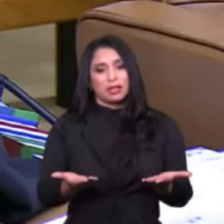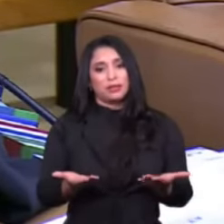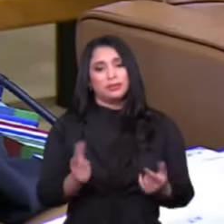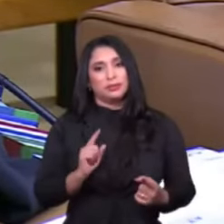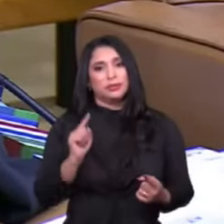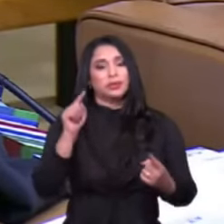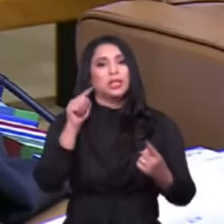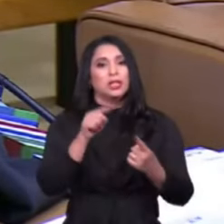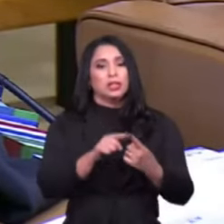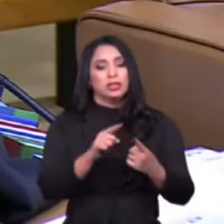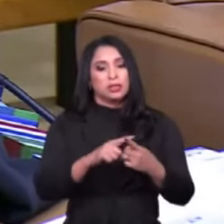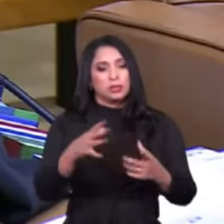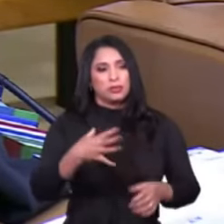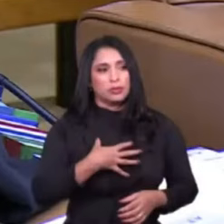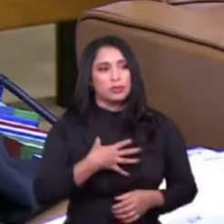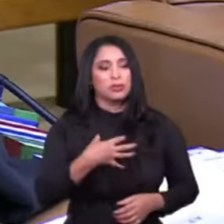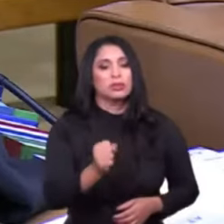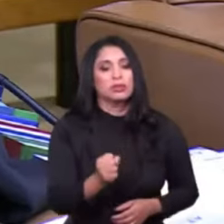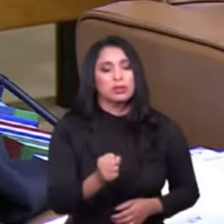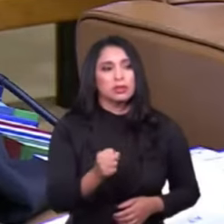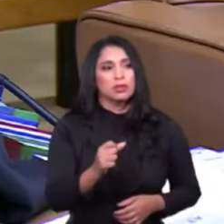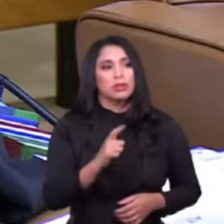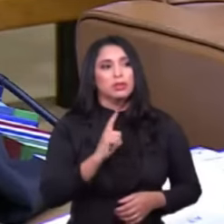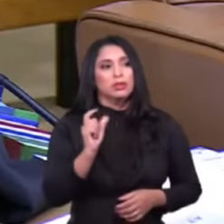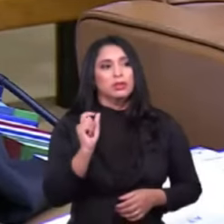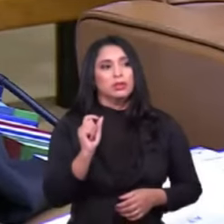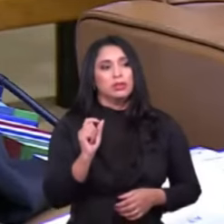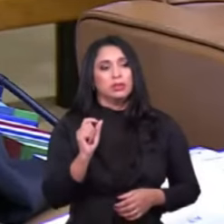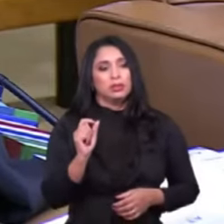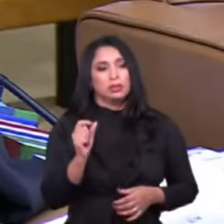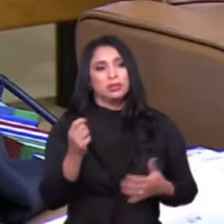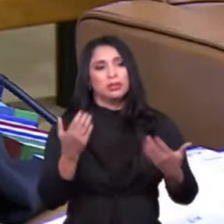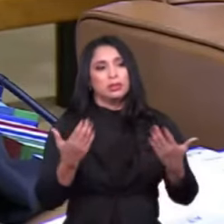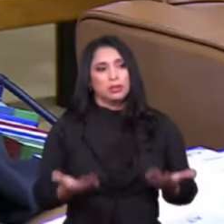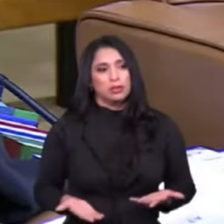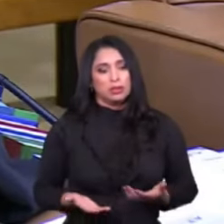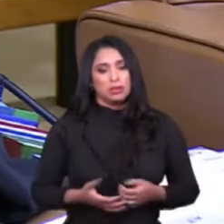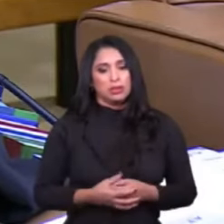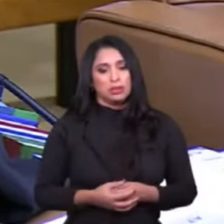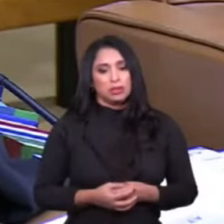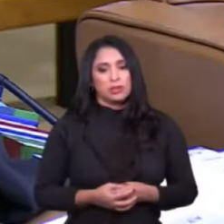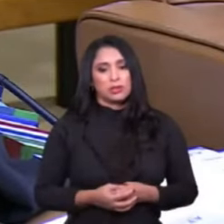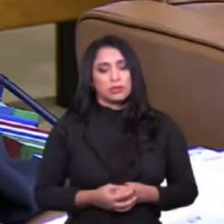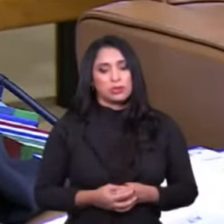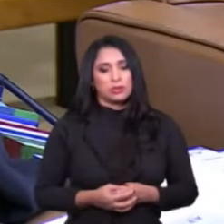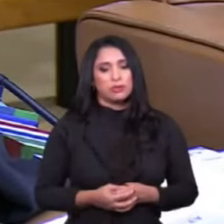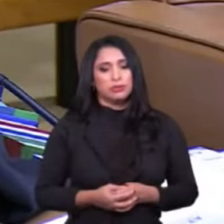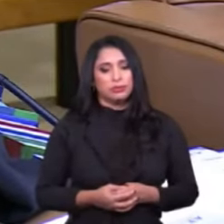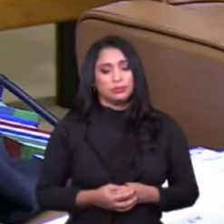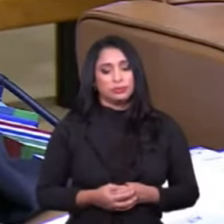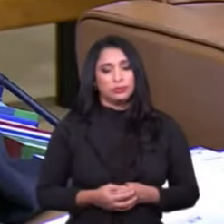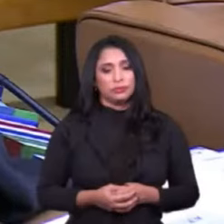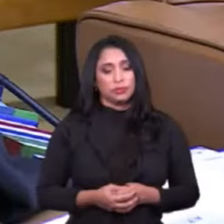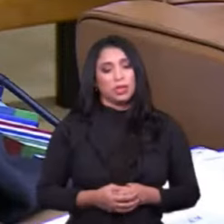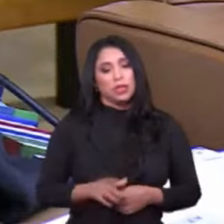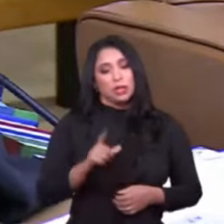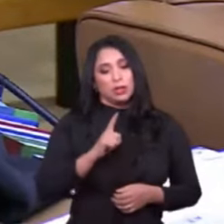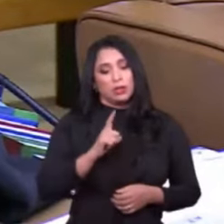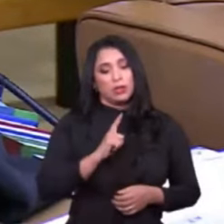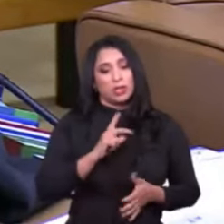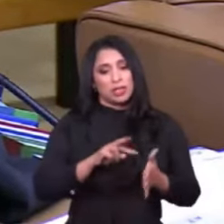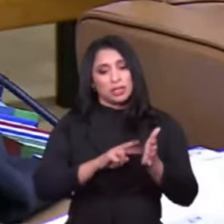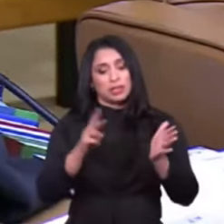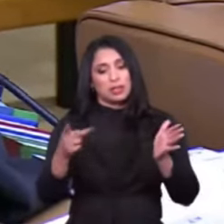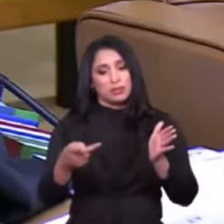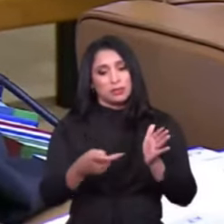ideação suicida, planos e também tentativas de suicídio, com prevalência significativamente maior